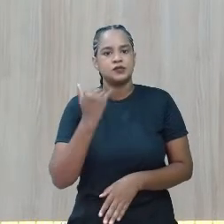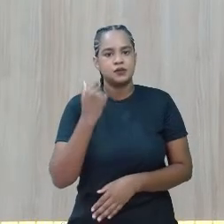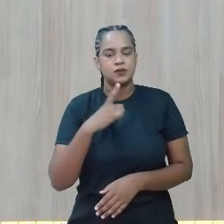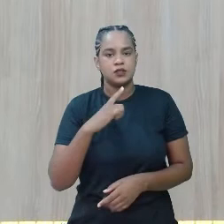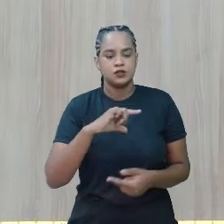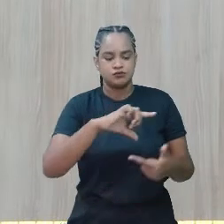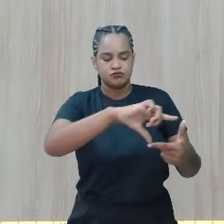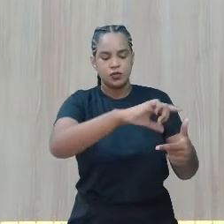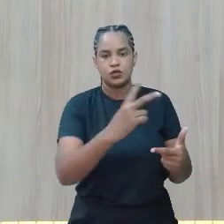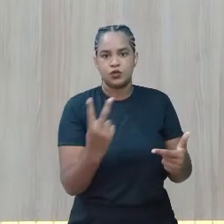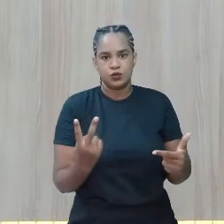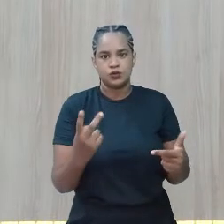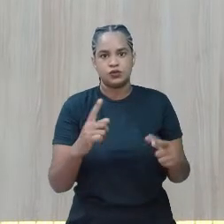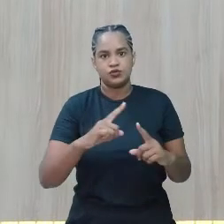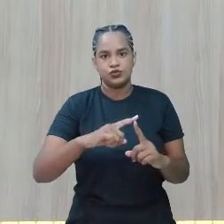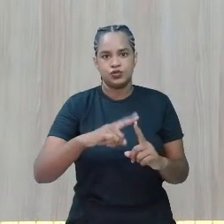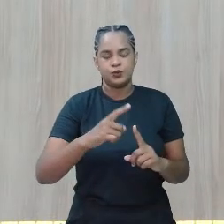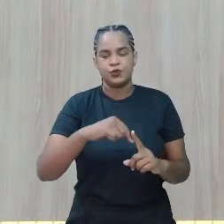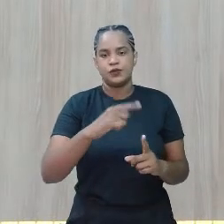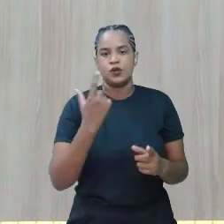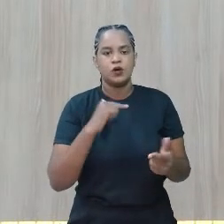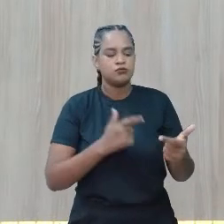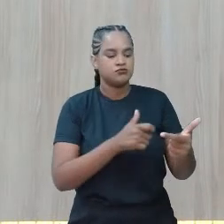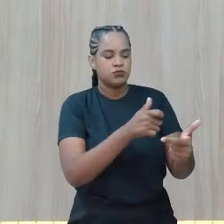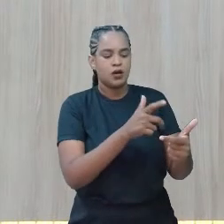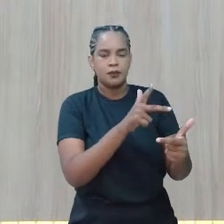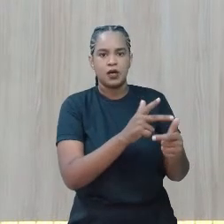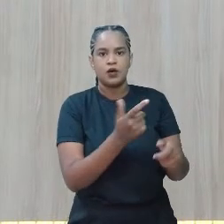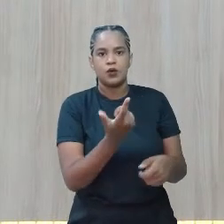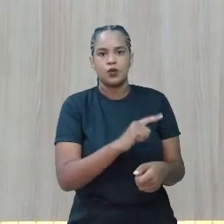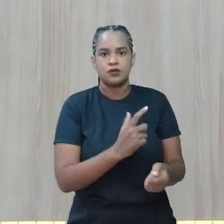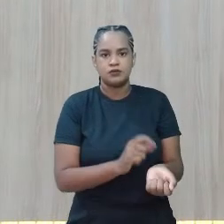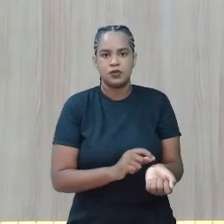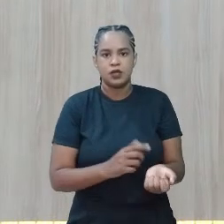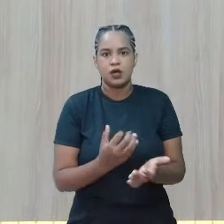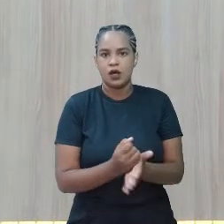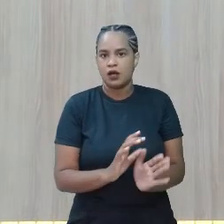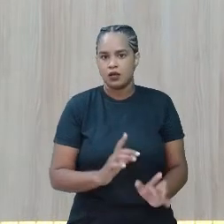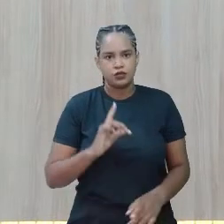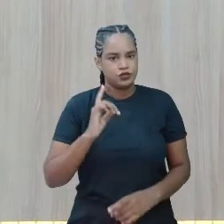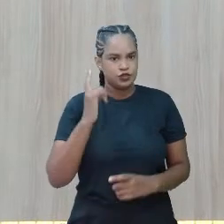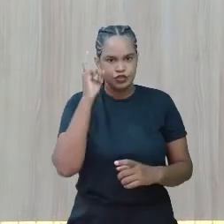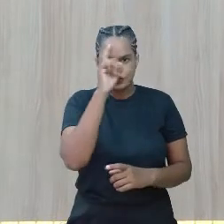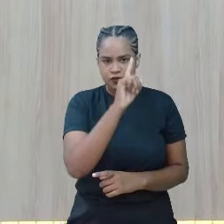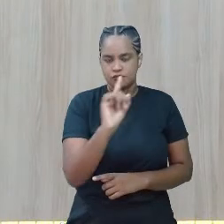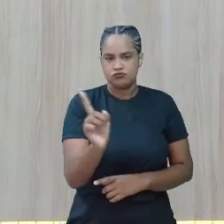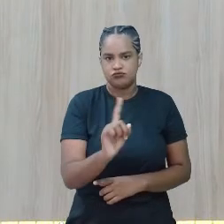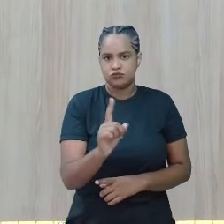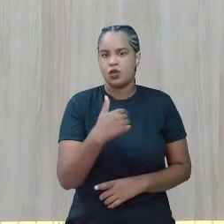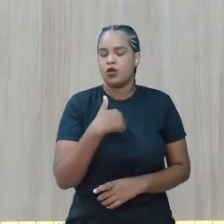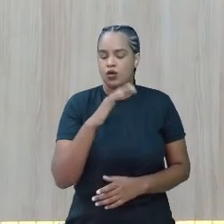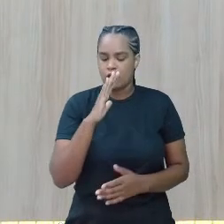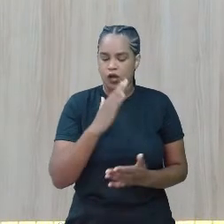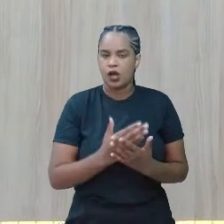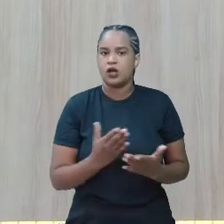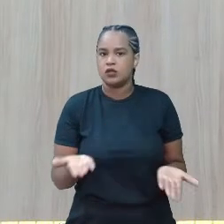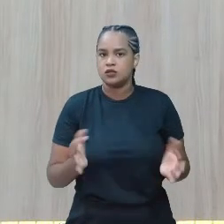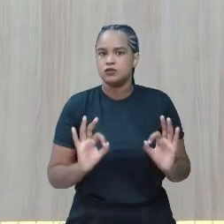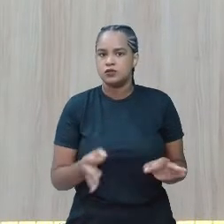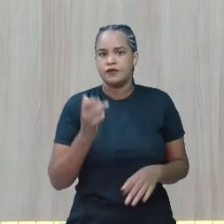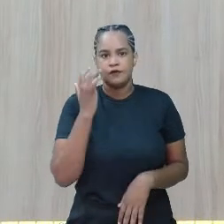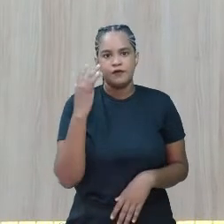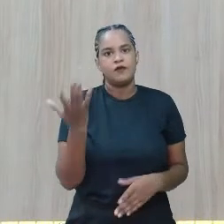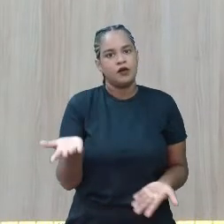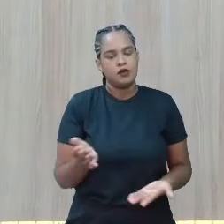QR Code aí, vocês conseguem acessar o nosso canal sem dificuldade. É o que eu acredito,